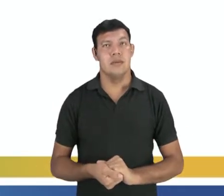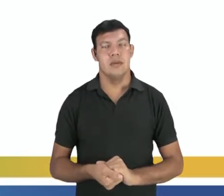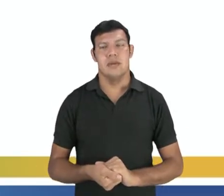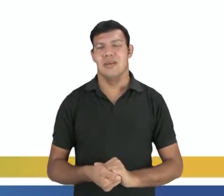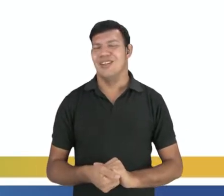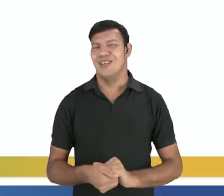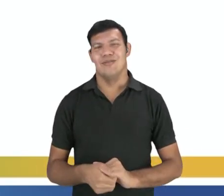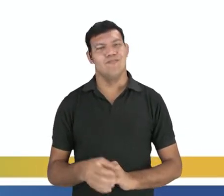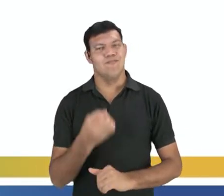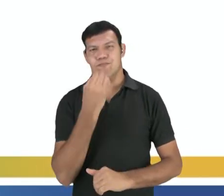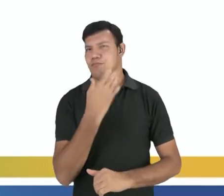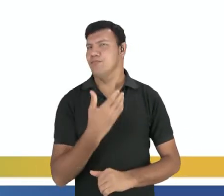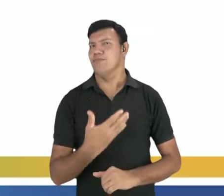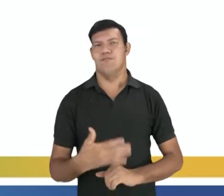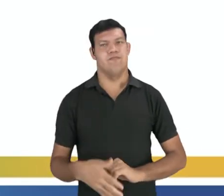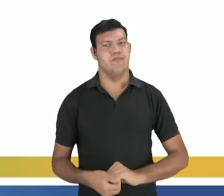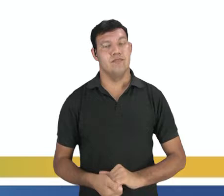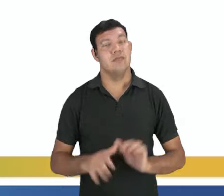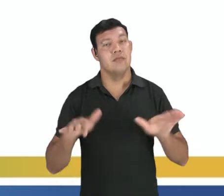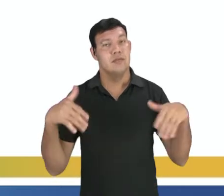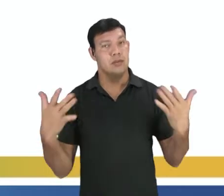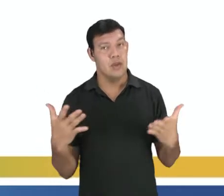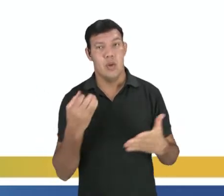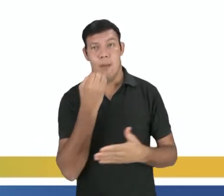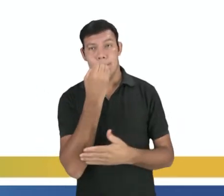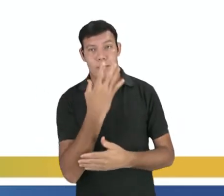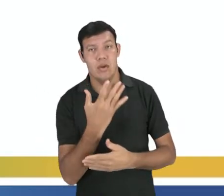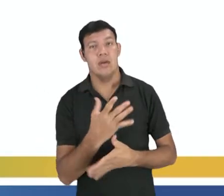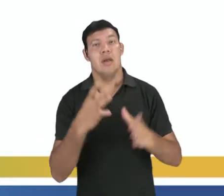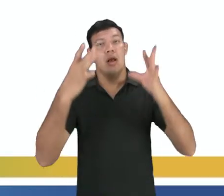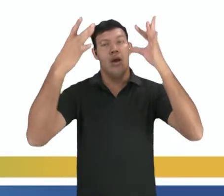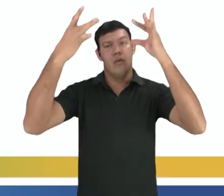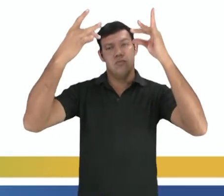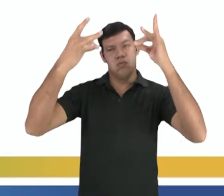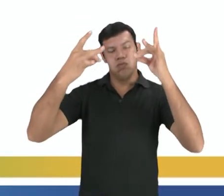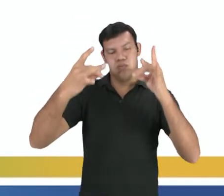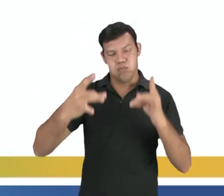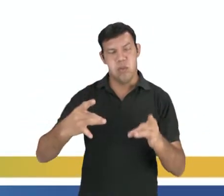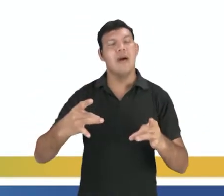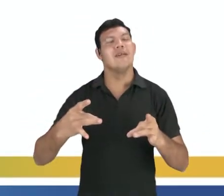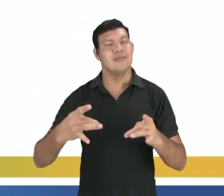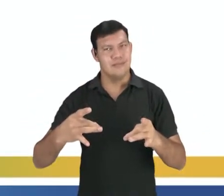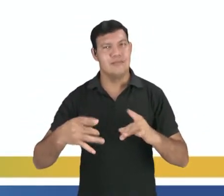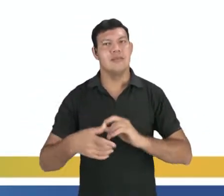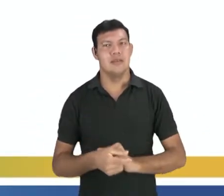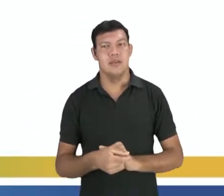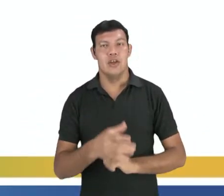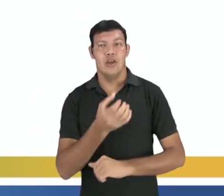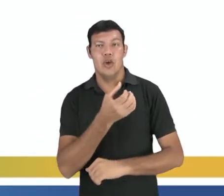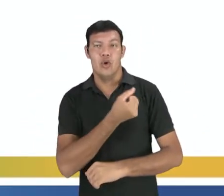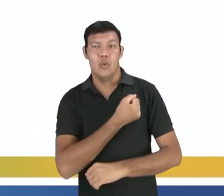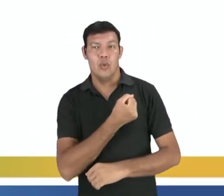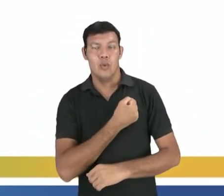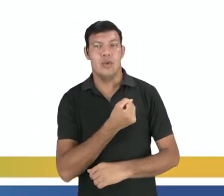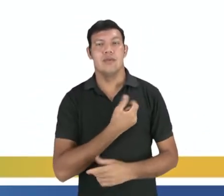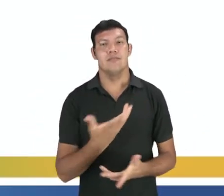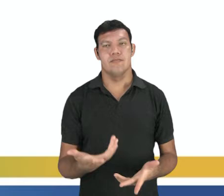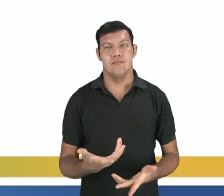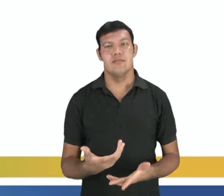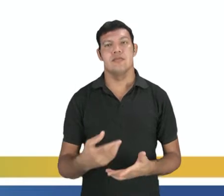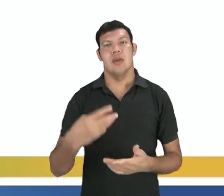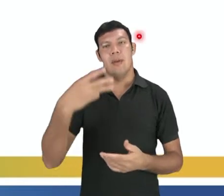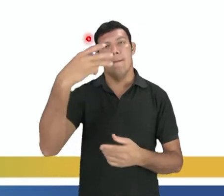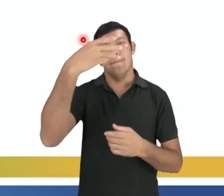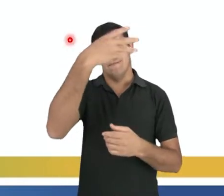são adequadas. Para esse caso, o ideal é fazer a fatoração, que consiste na decomposição dos números em fatores primos,